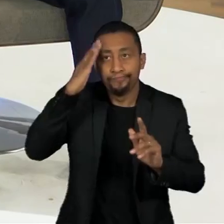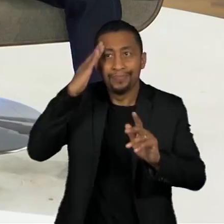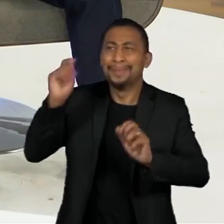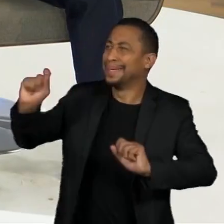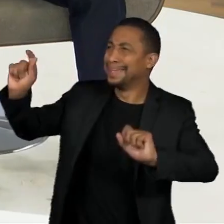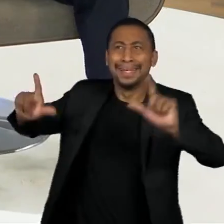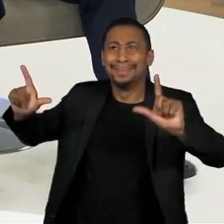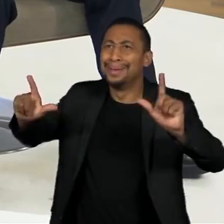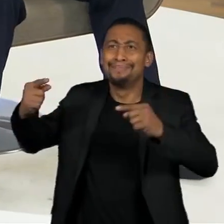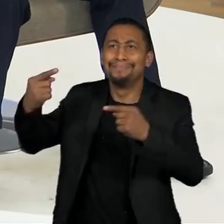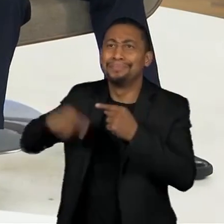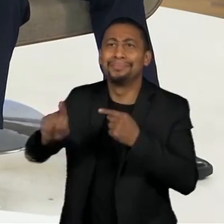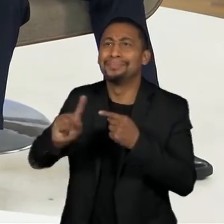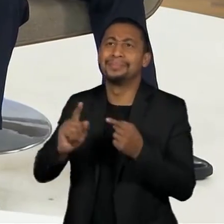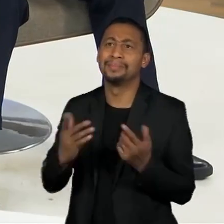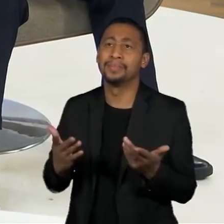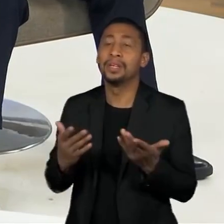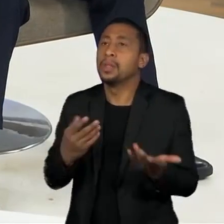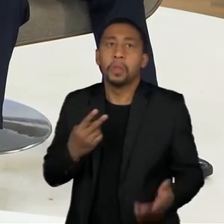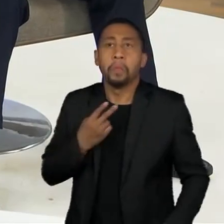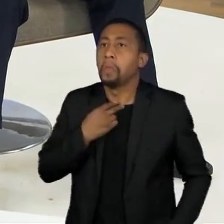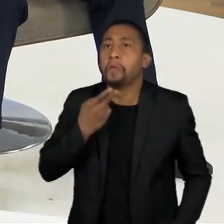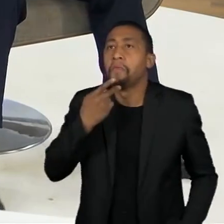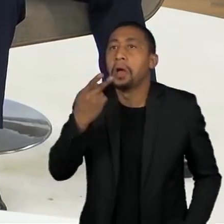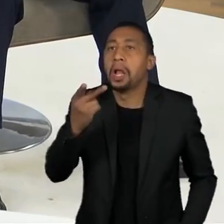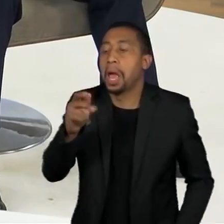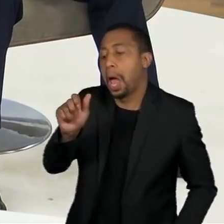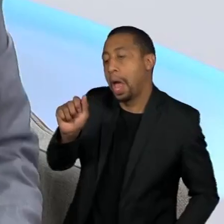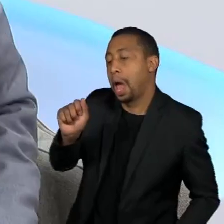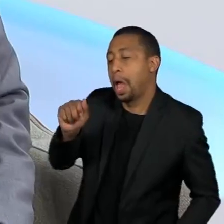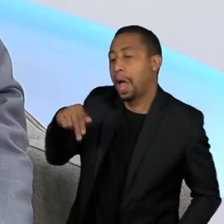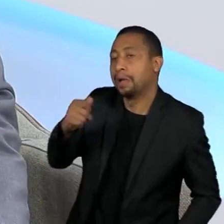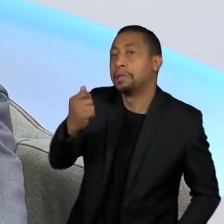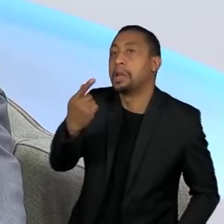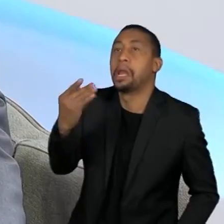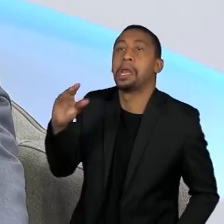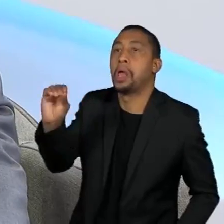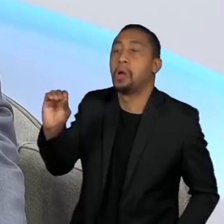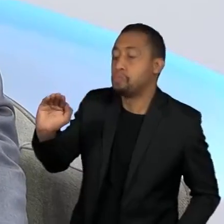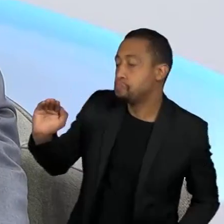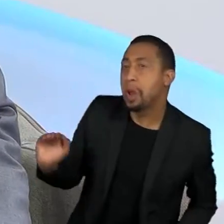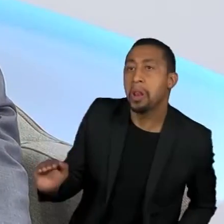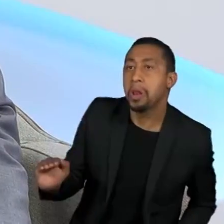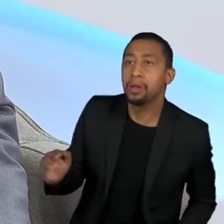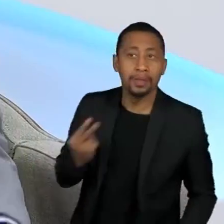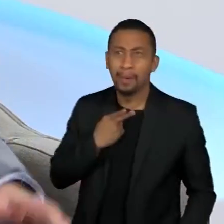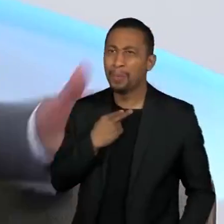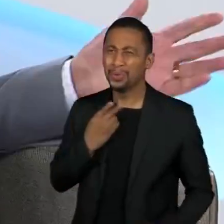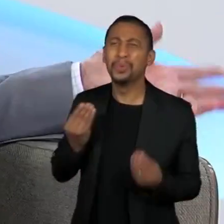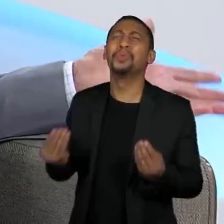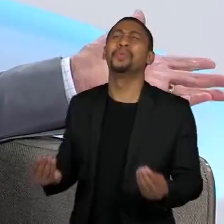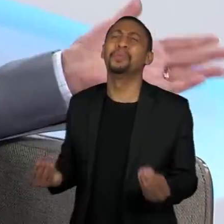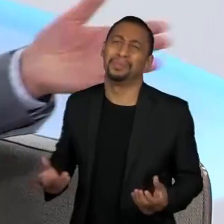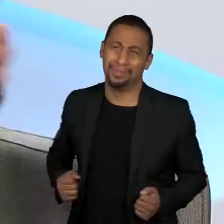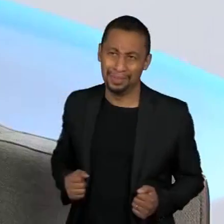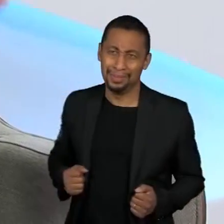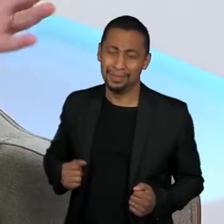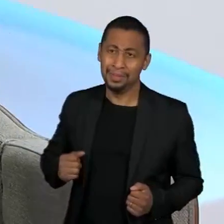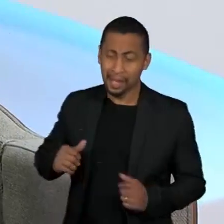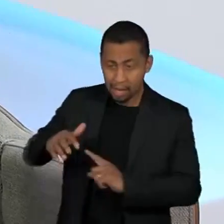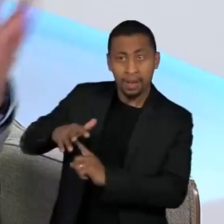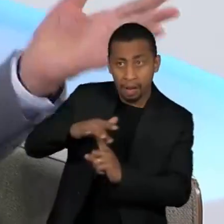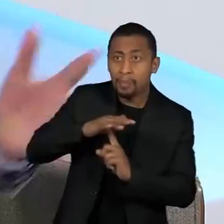agora dizer que não pode falar Ah não eu tenho uma irmã Então o que acontece